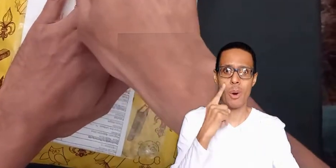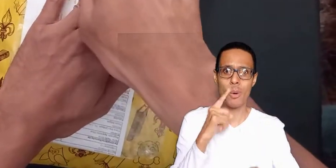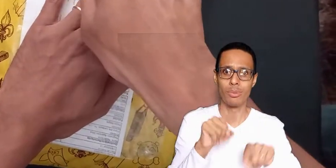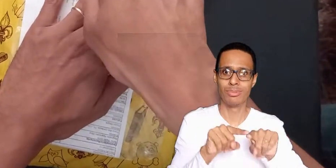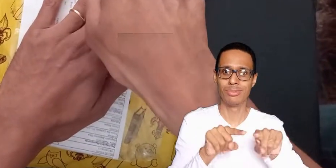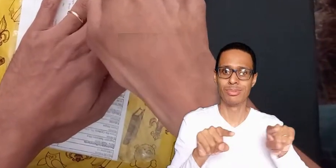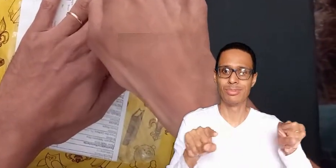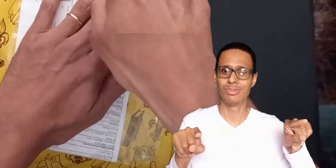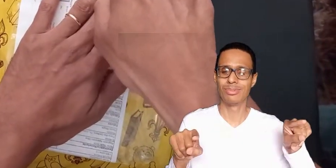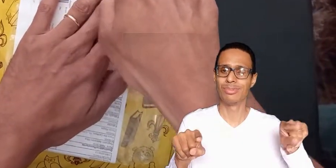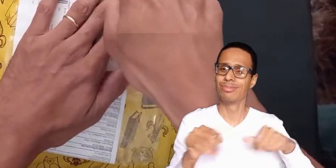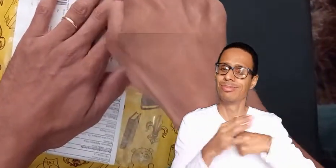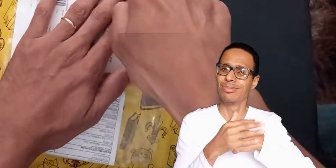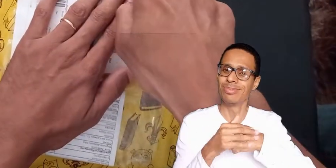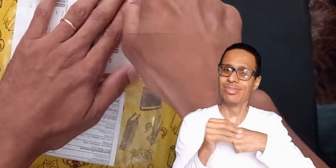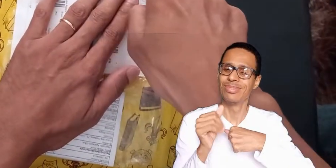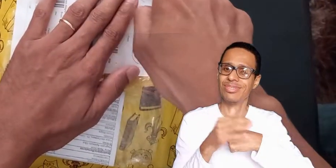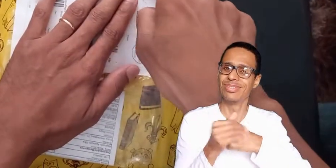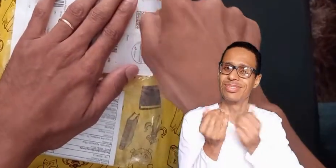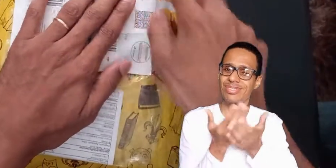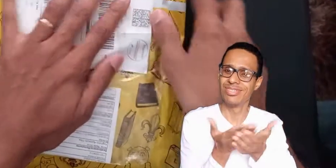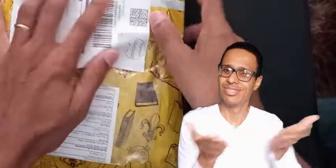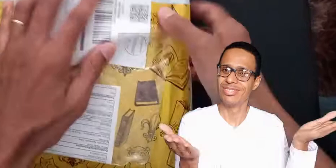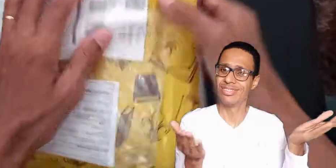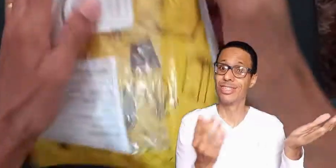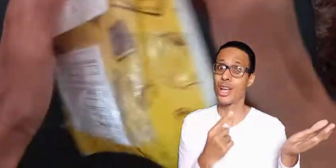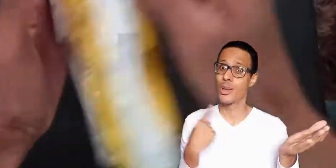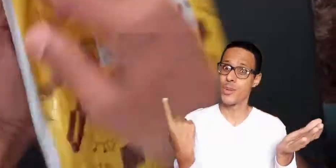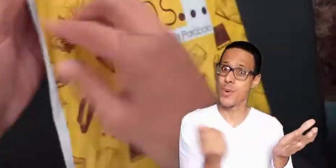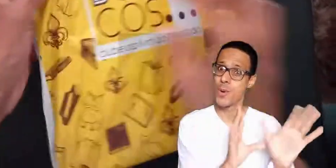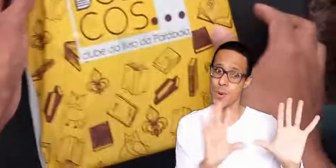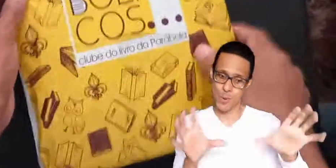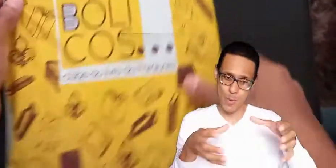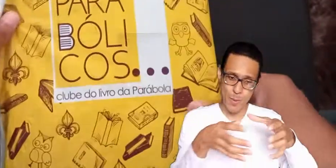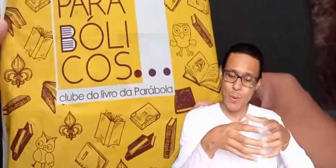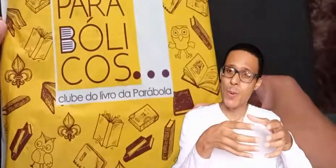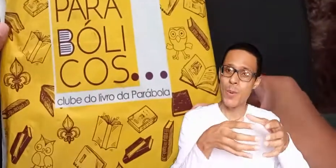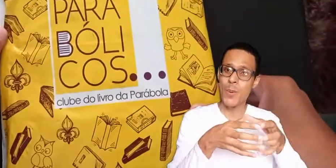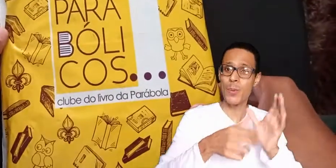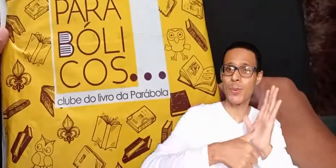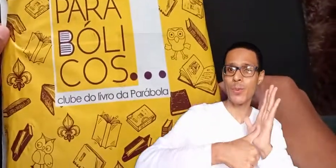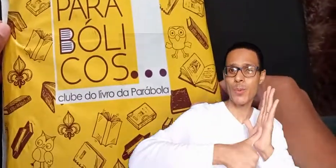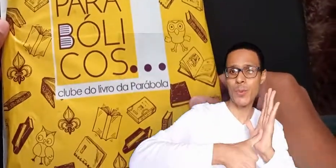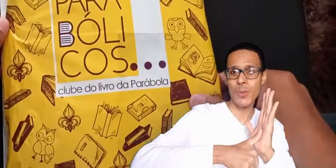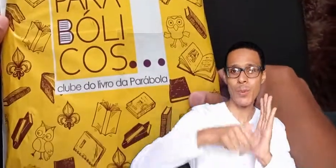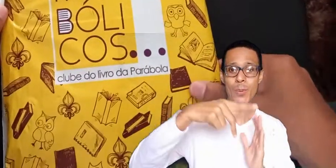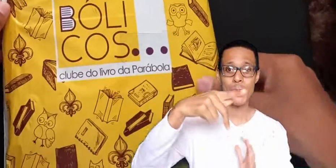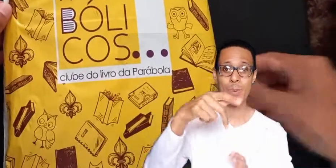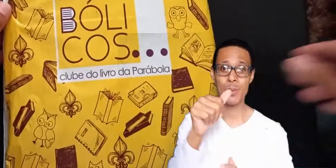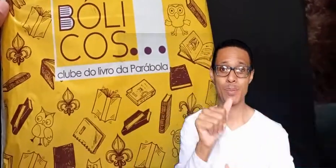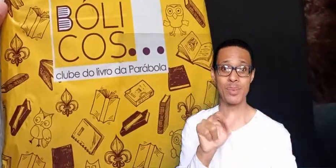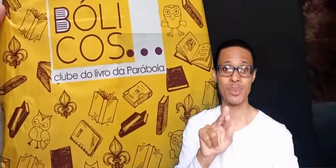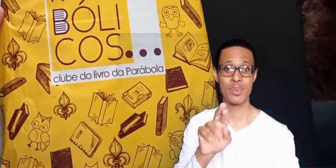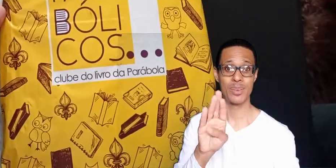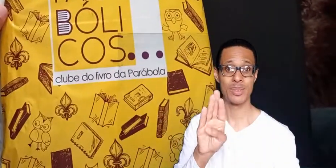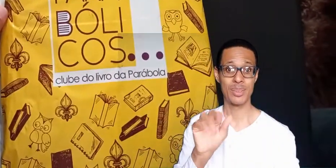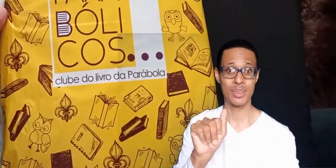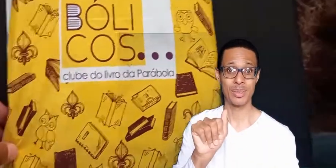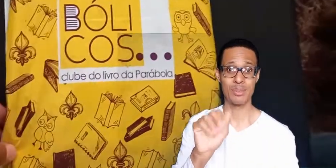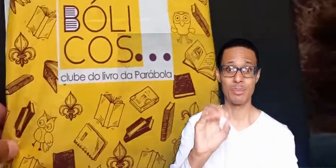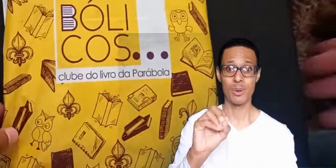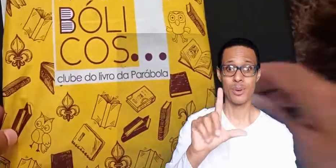pra você, pra mim, pra nós que somos parabólicos. Então vamos lá ver o que tem dentro desse